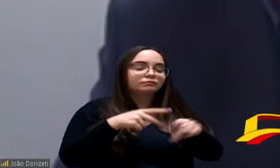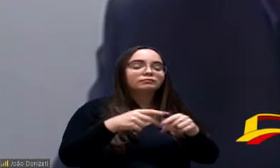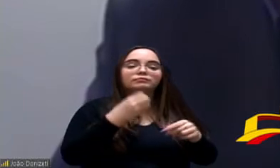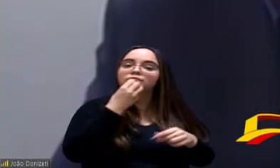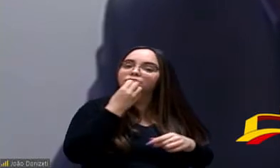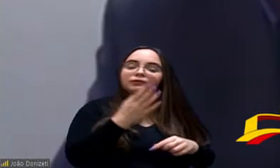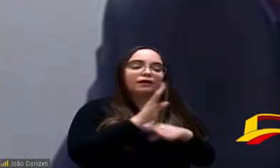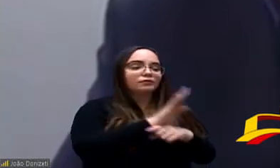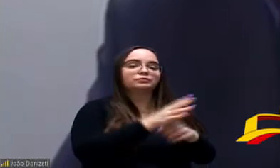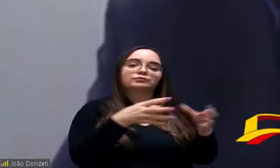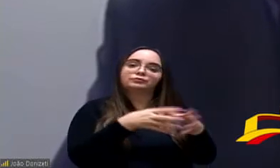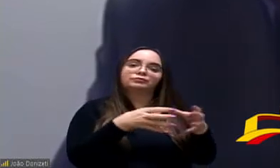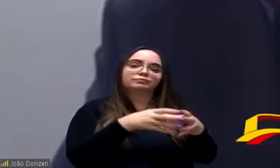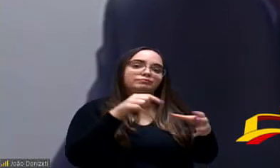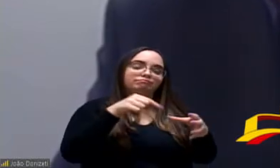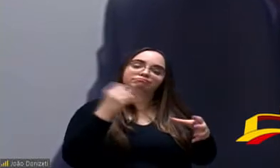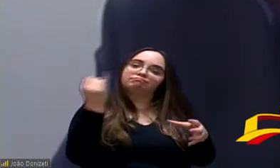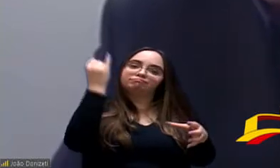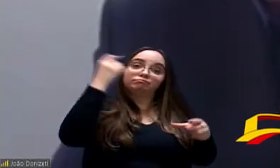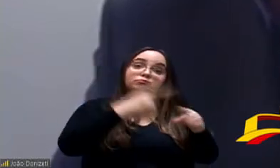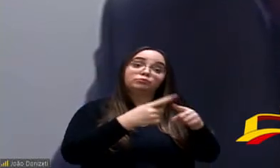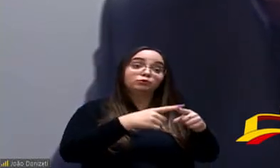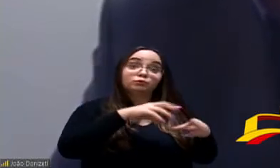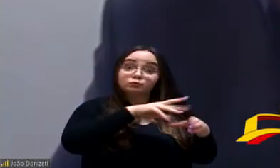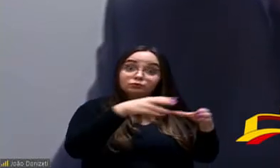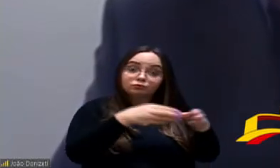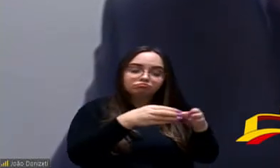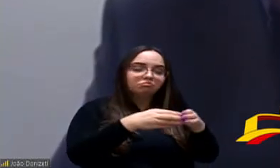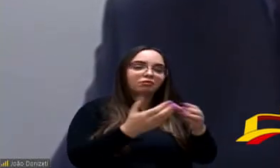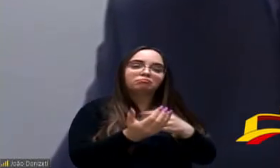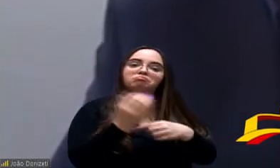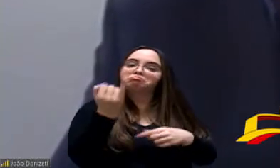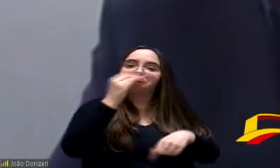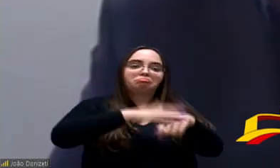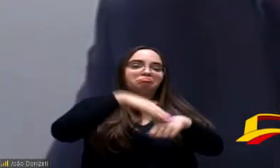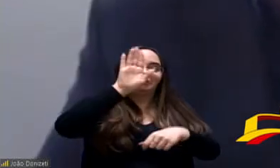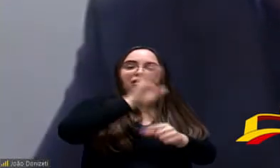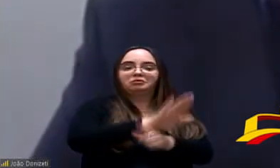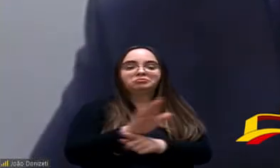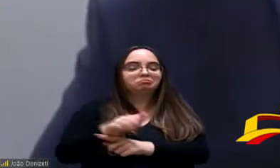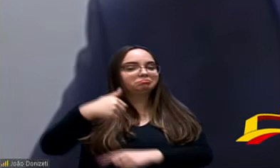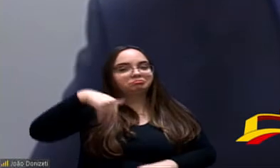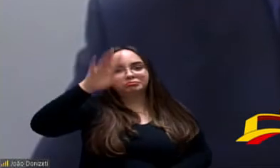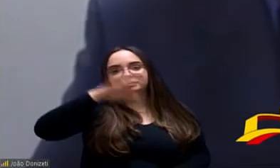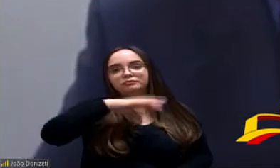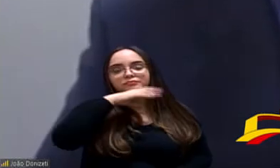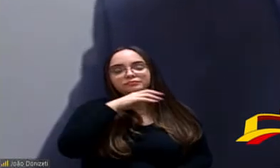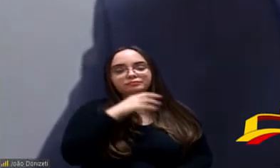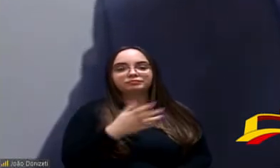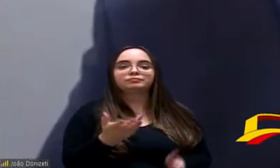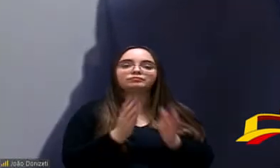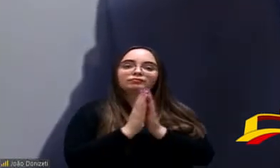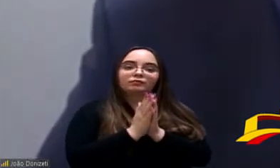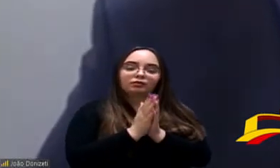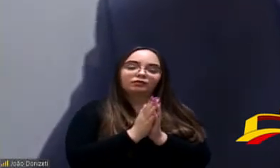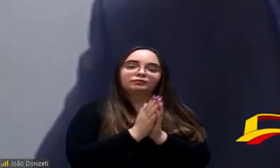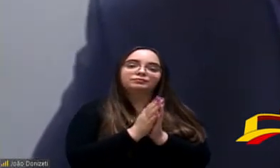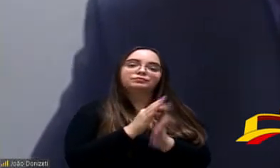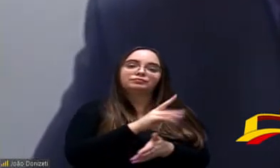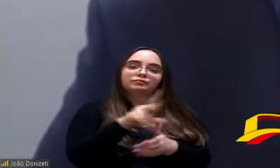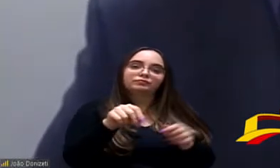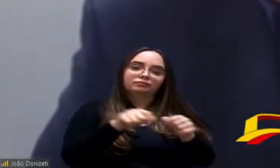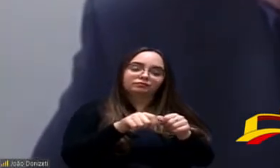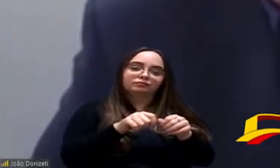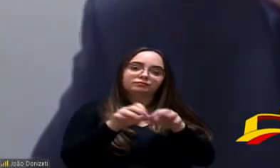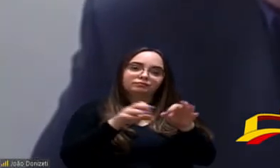essa turma que são os verdadeiros ativistas da causa animal. Parabéns pela sua iniciativa de fazer esse projeto.